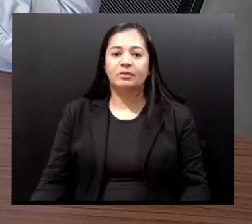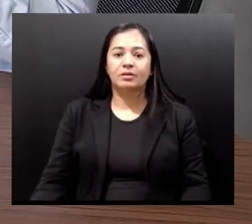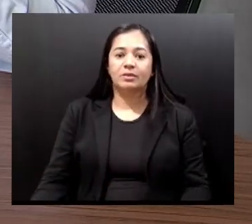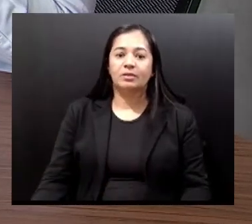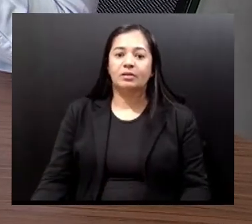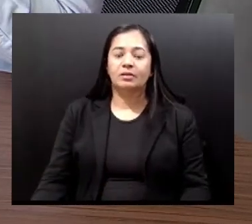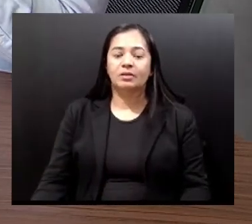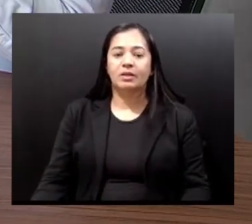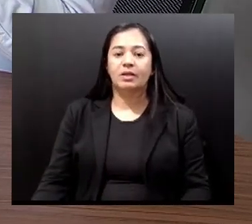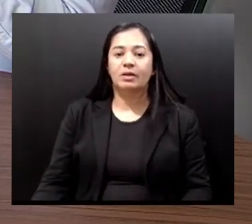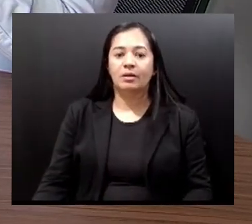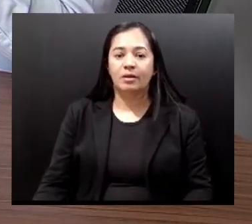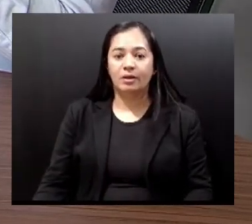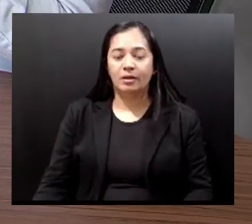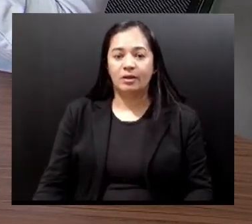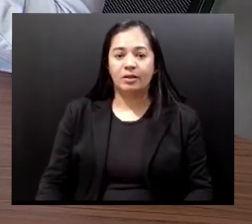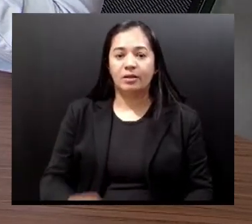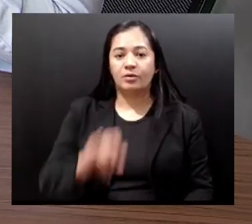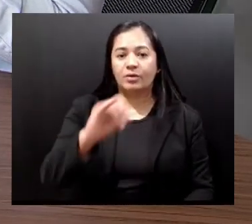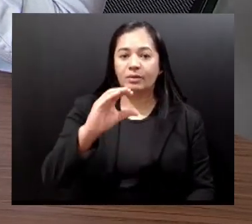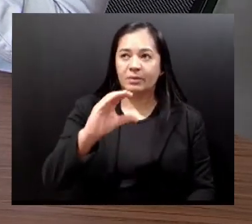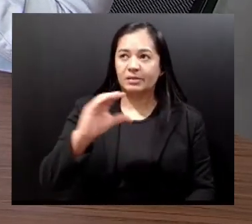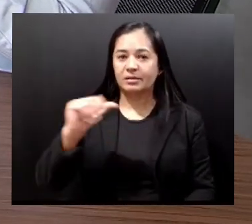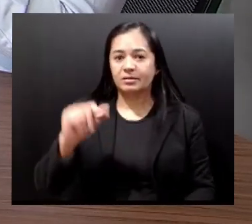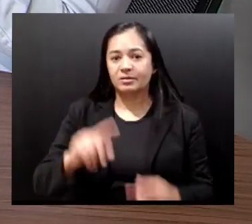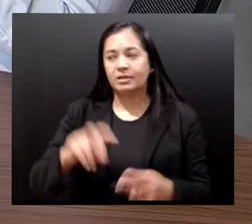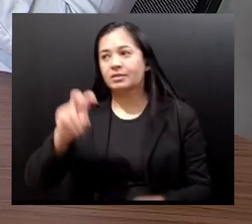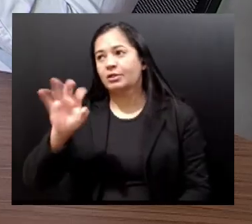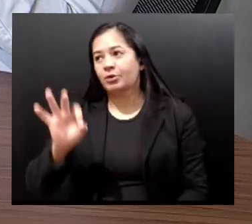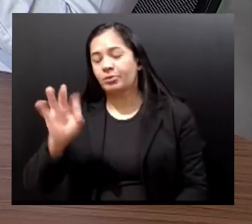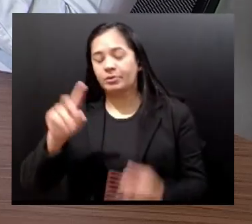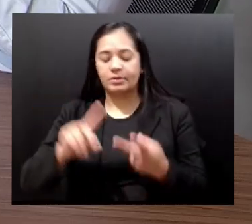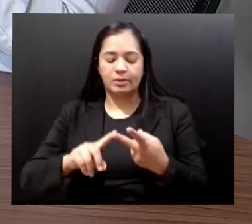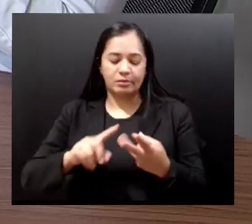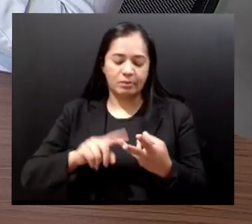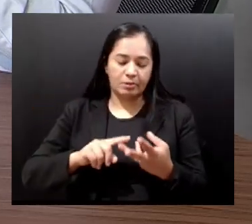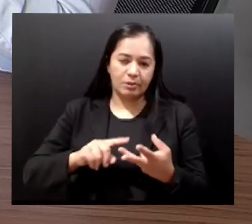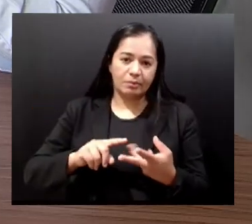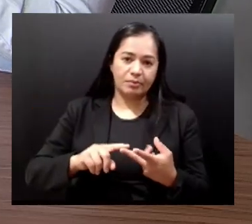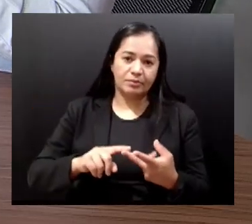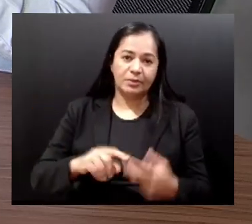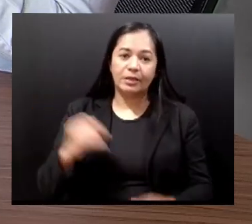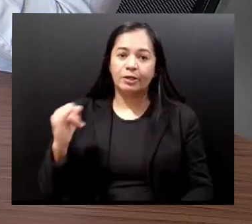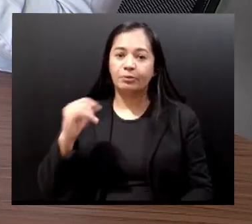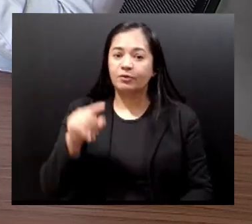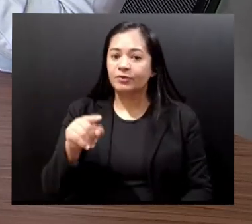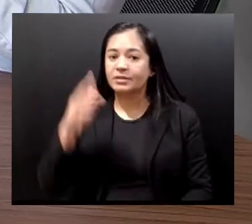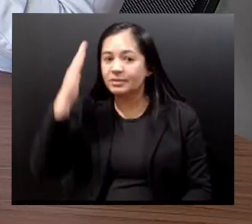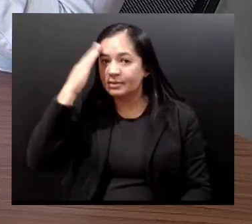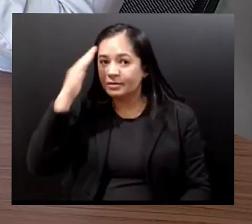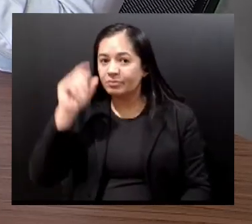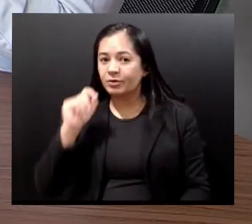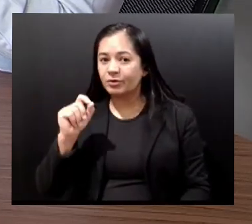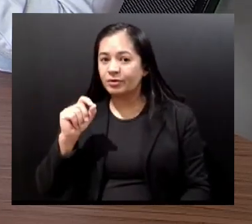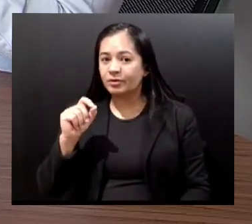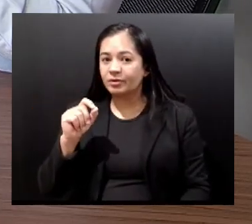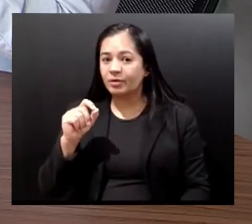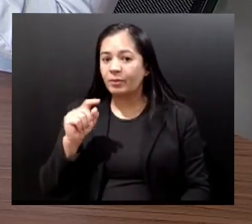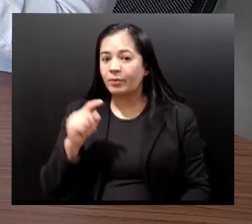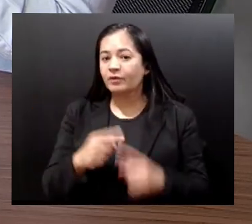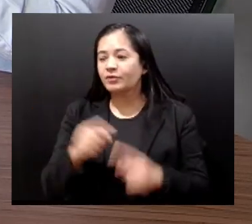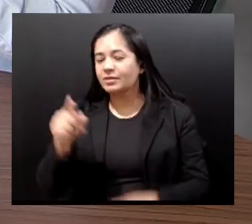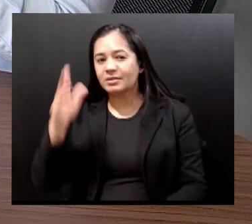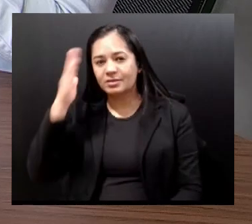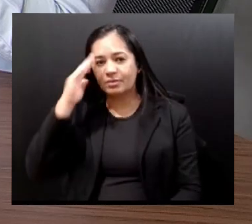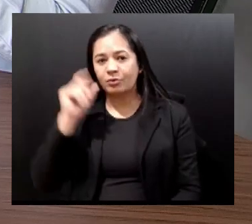IPCA mais 5%, IPCA mais 7%. Então é muito importante você saber quanto é IPCA, porque você sabe que de fato vai ter esse